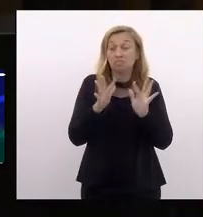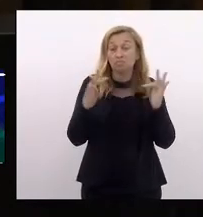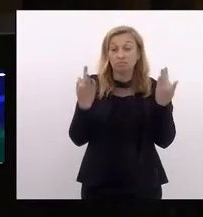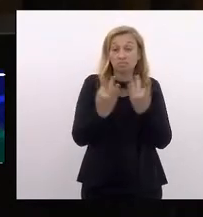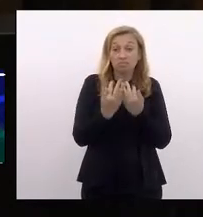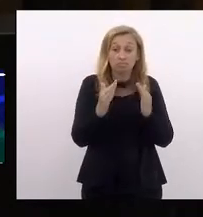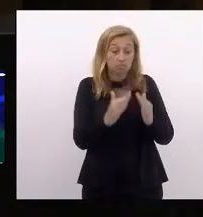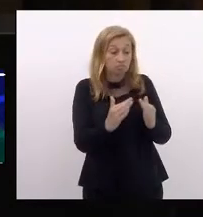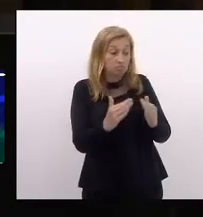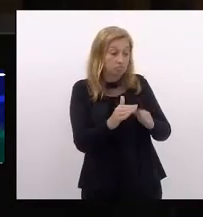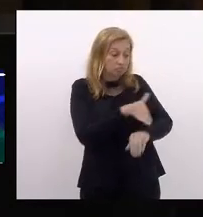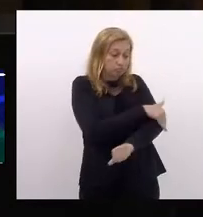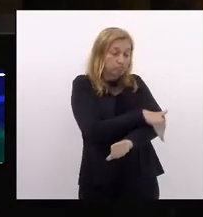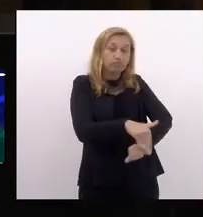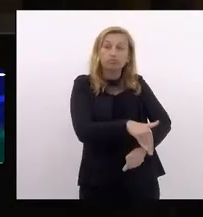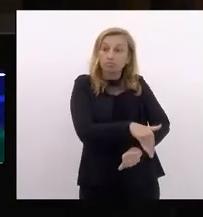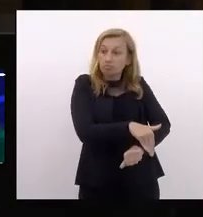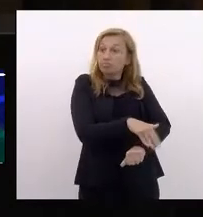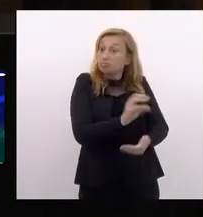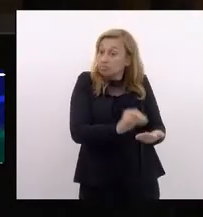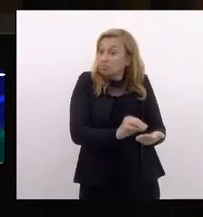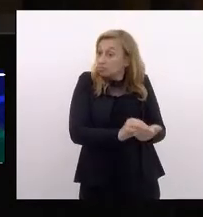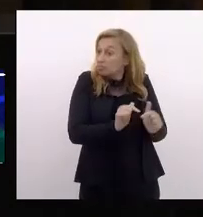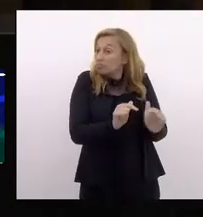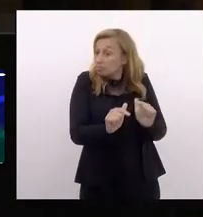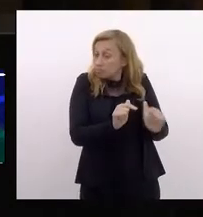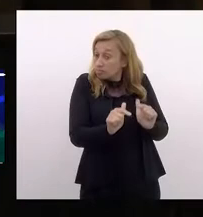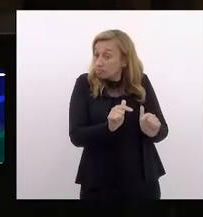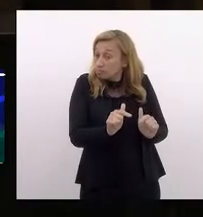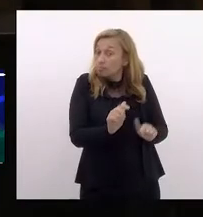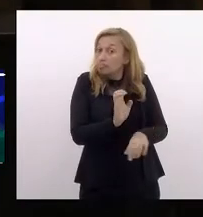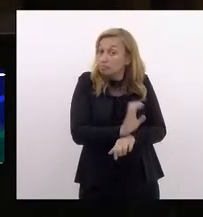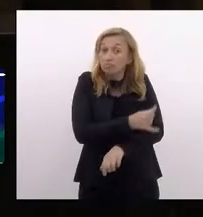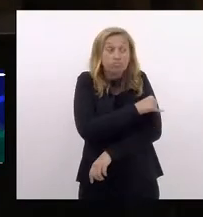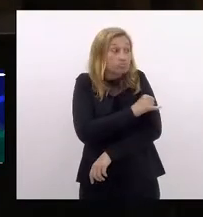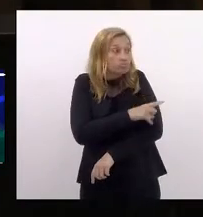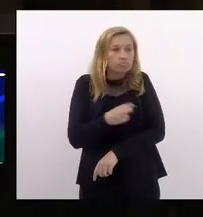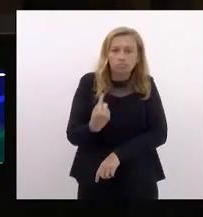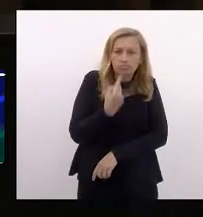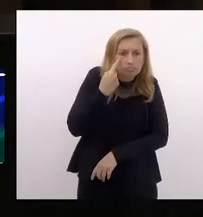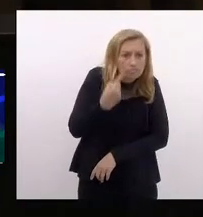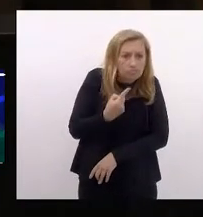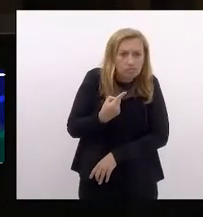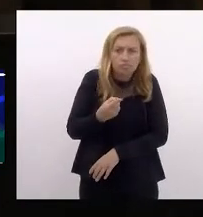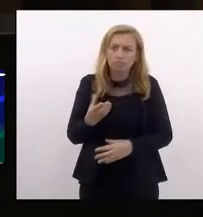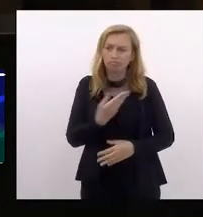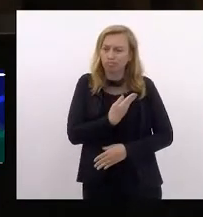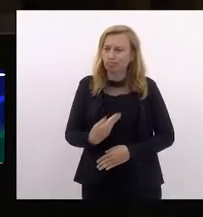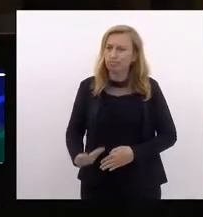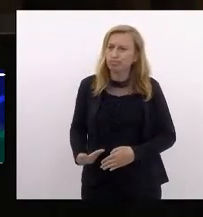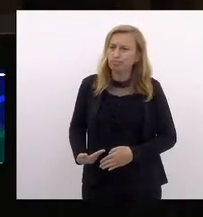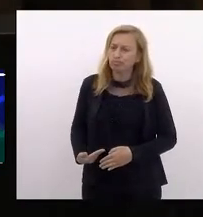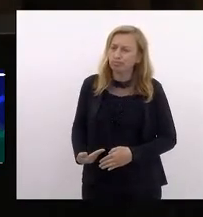morando inteiras na rua nas ruas do Estado do Rio de Janeiro ea é um governo pro